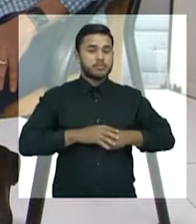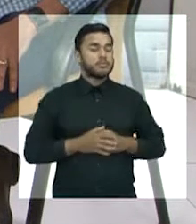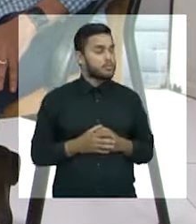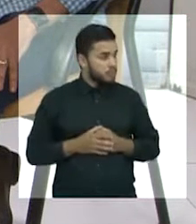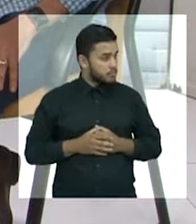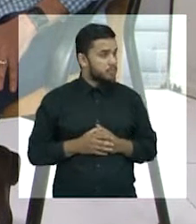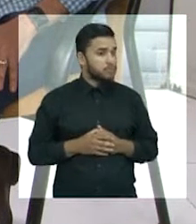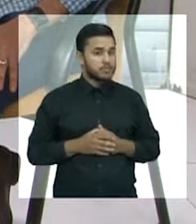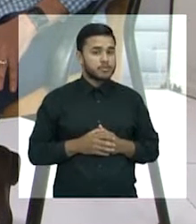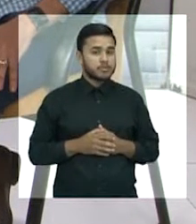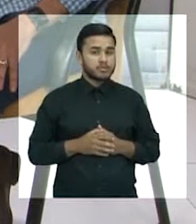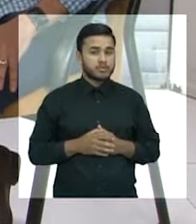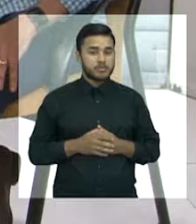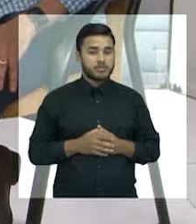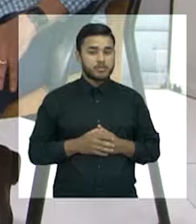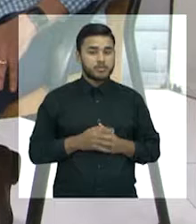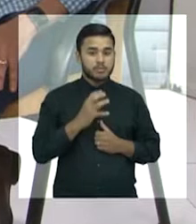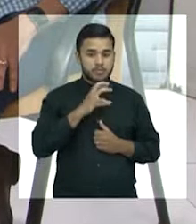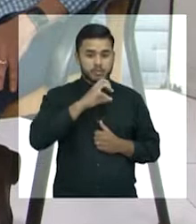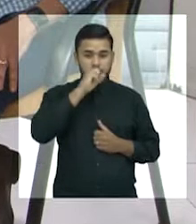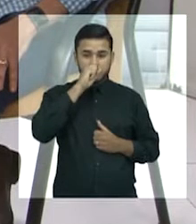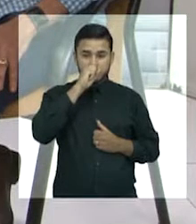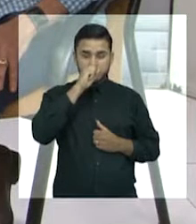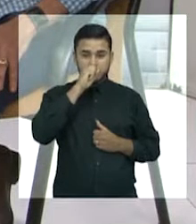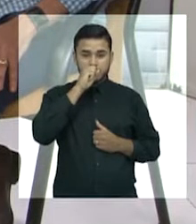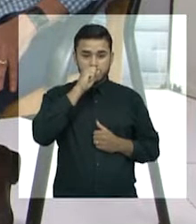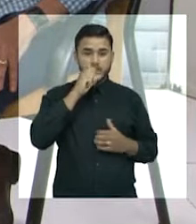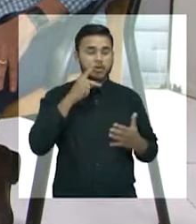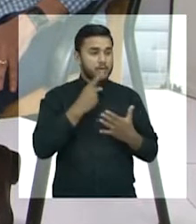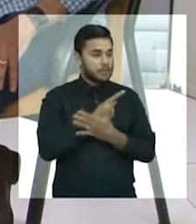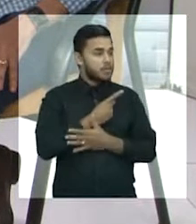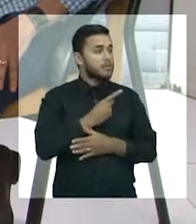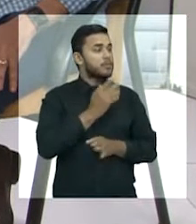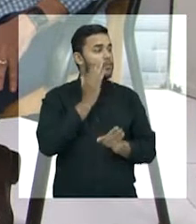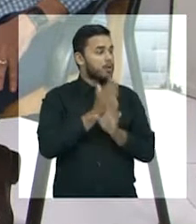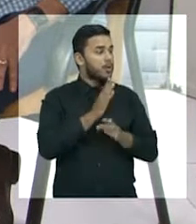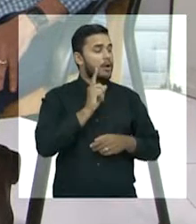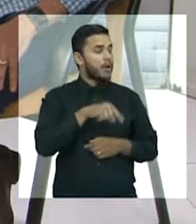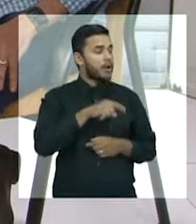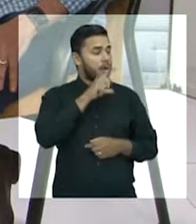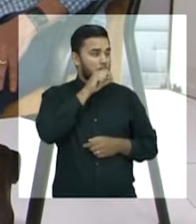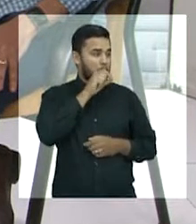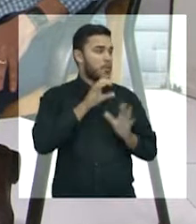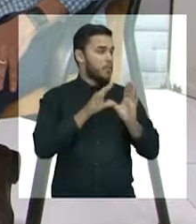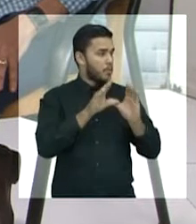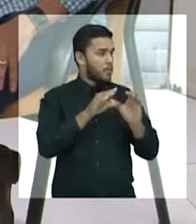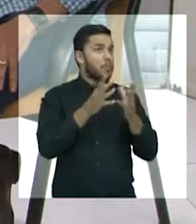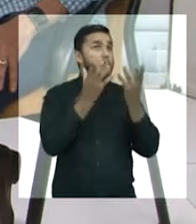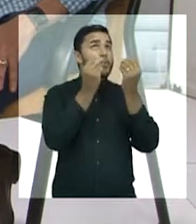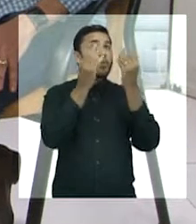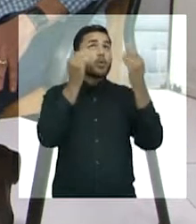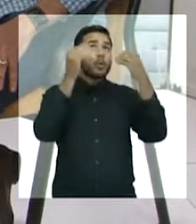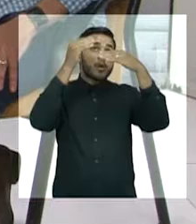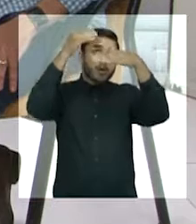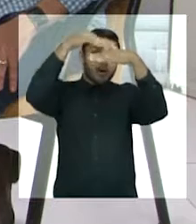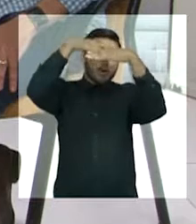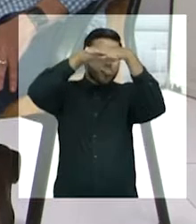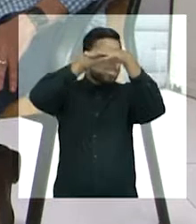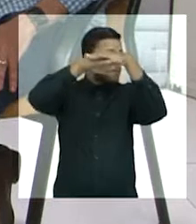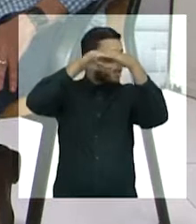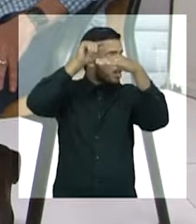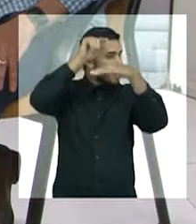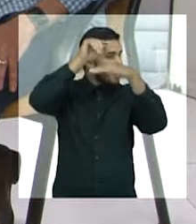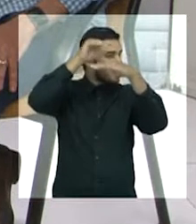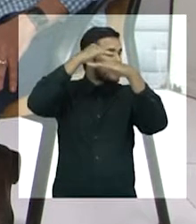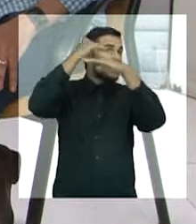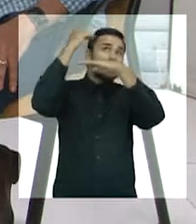constatada que ele inalou um fungo causado pelos pombos, porque tinha grande quantidade de pombos abaixo do telhado. Quer